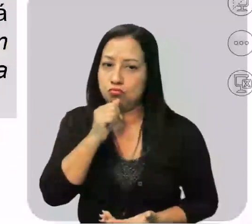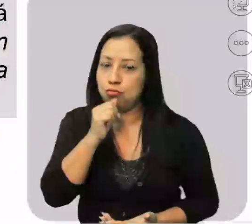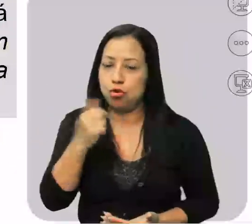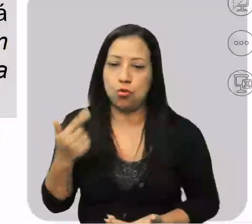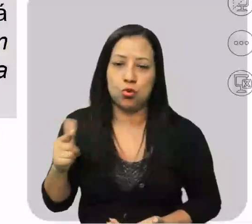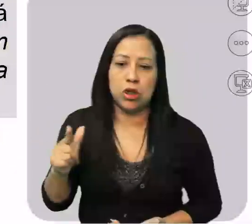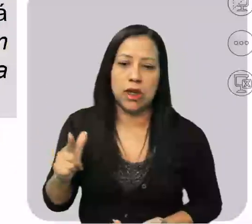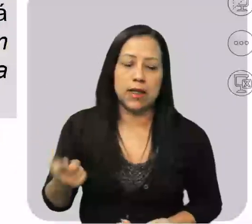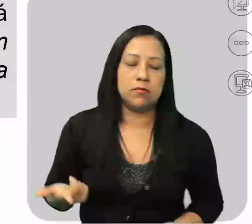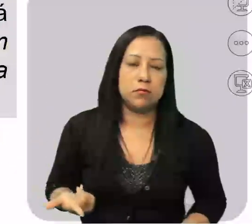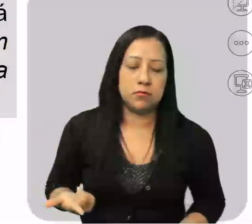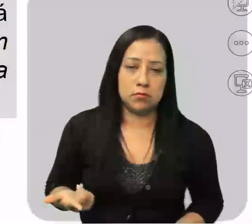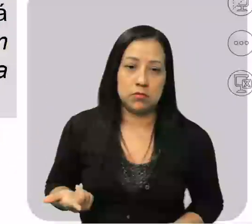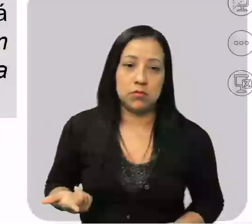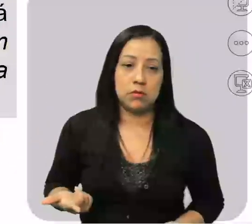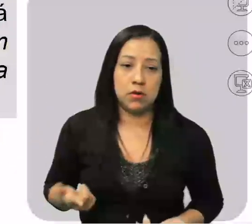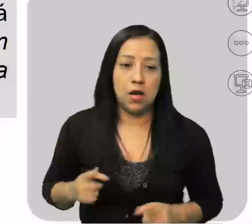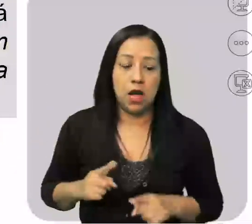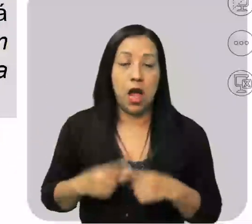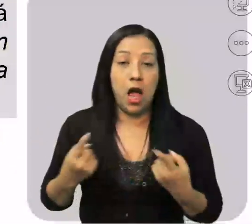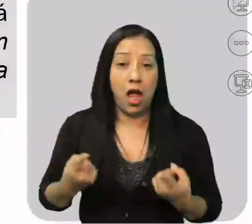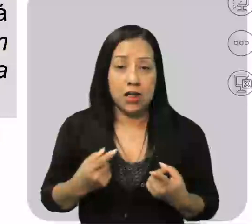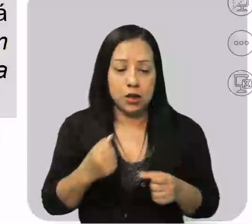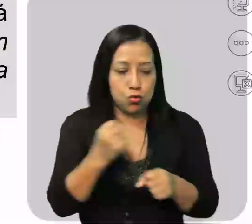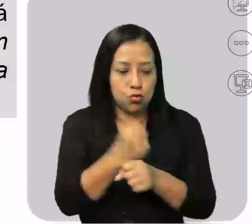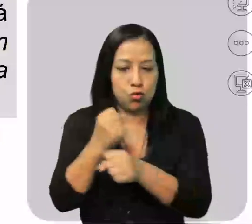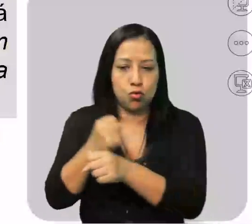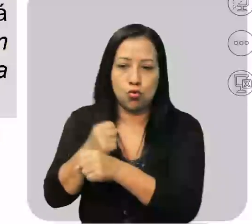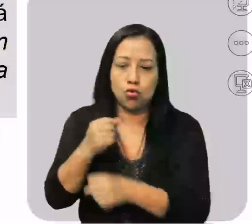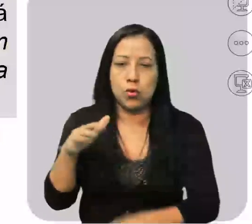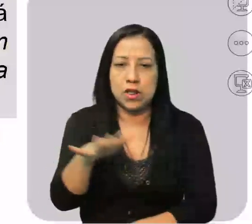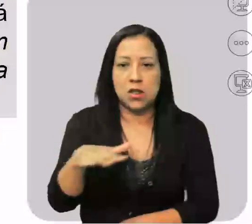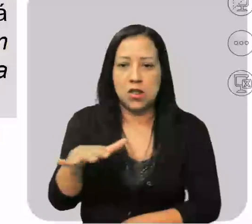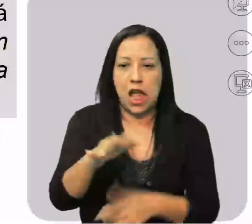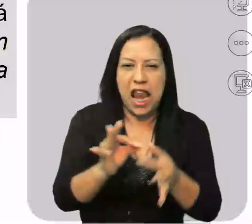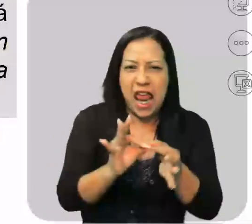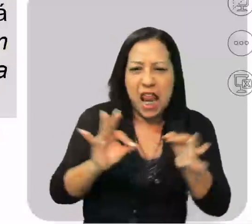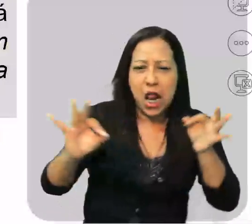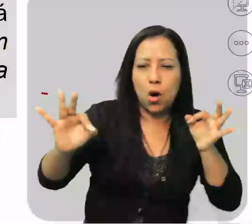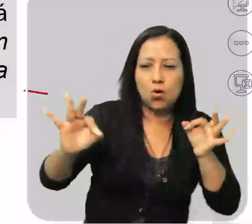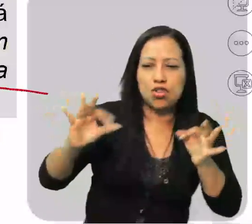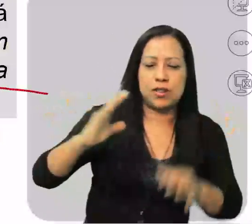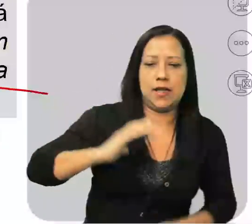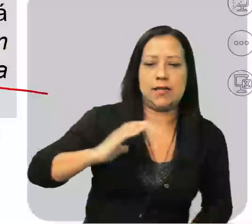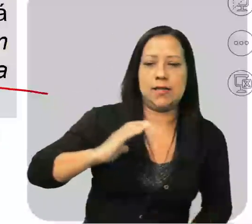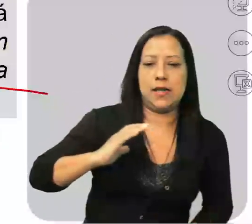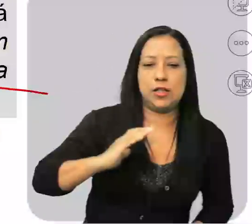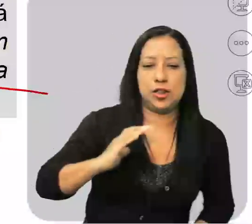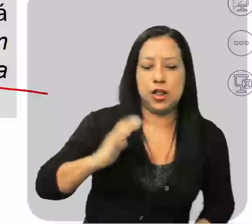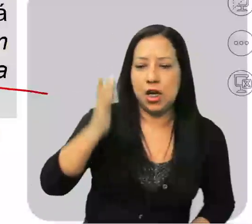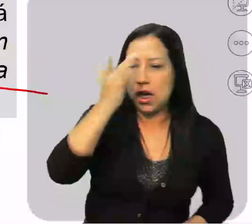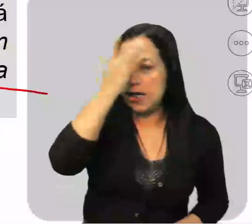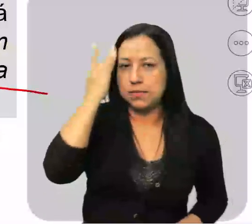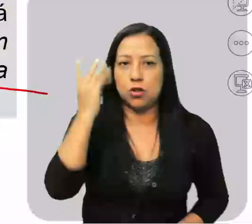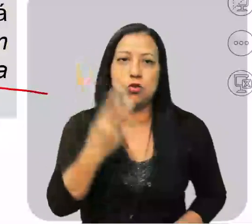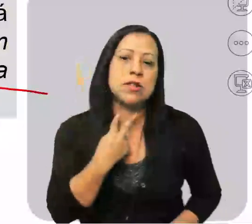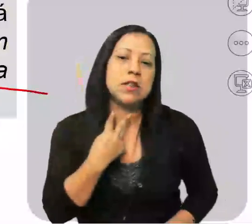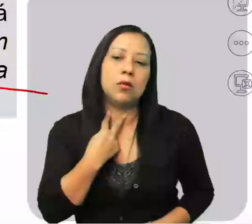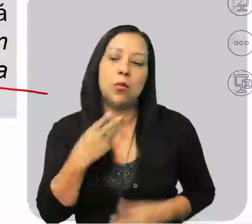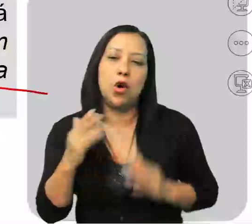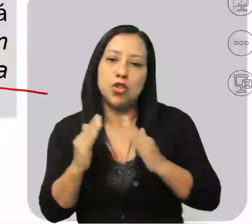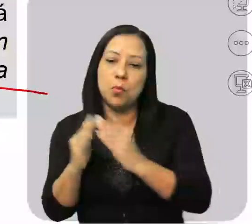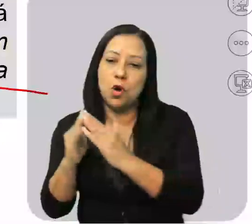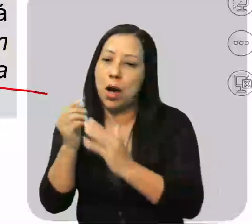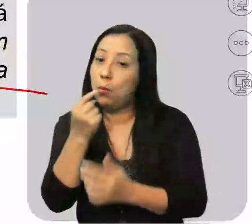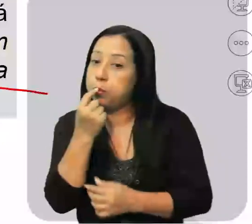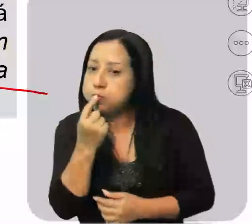problema. E eles acabam sendo construídos em áreas cada vez mais distantes das cidades, já que as